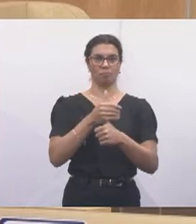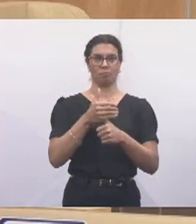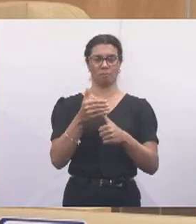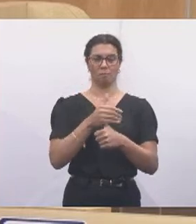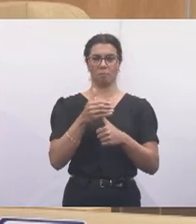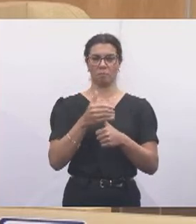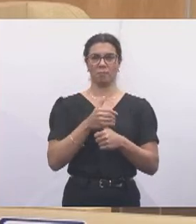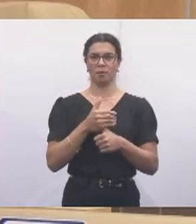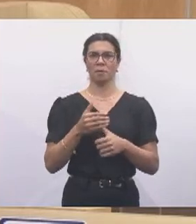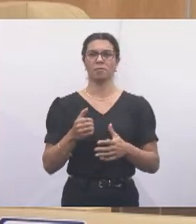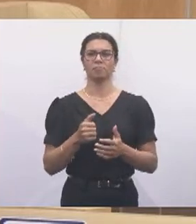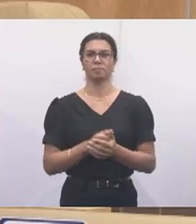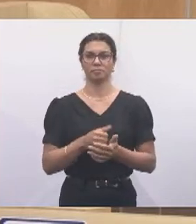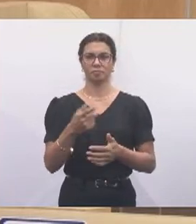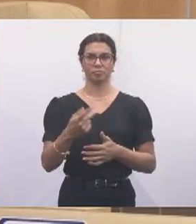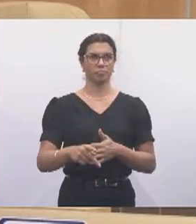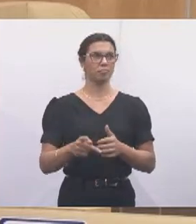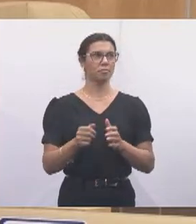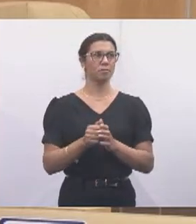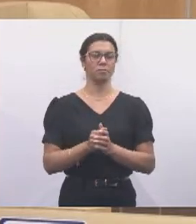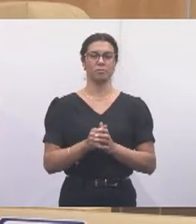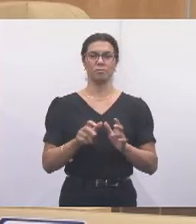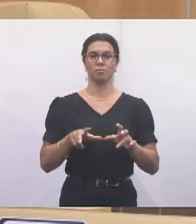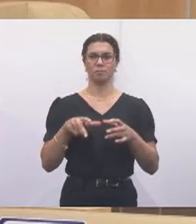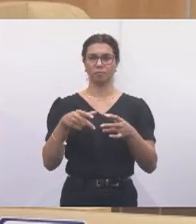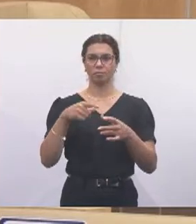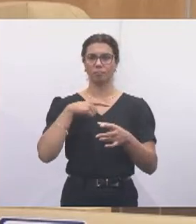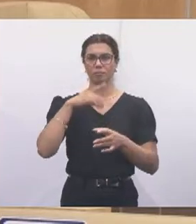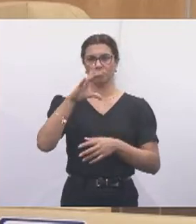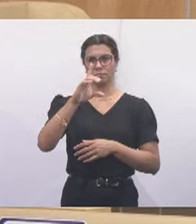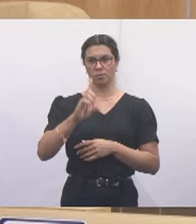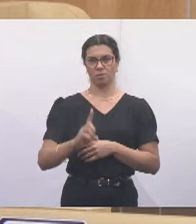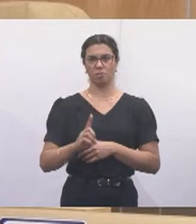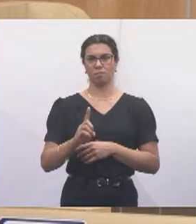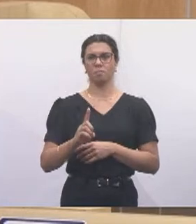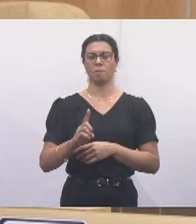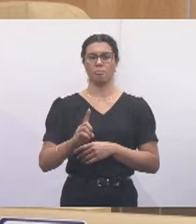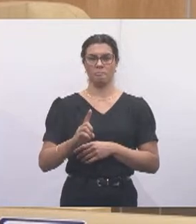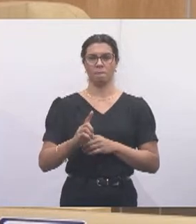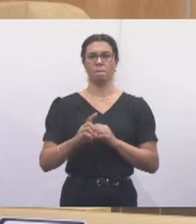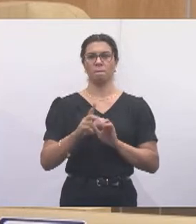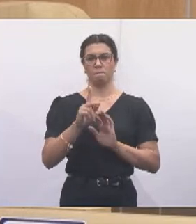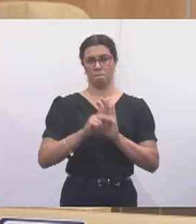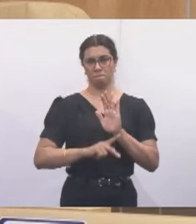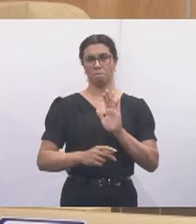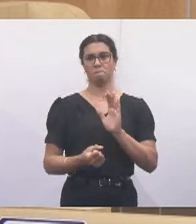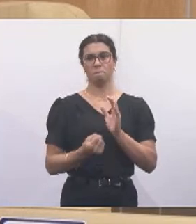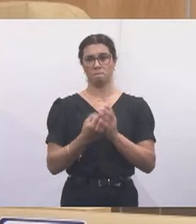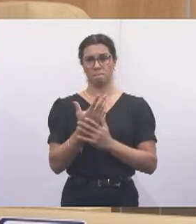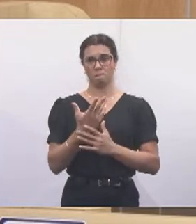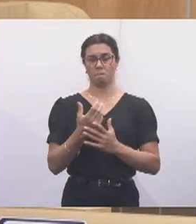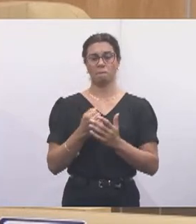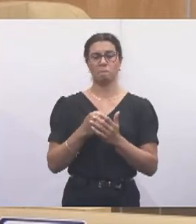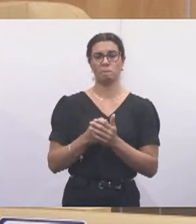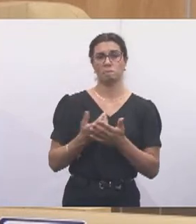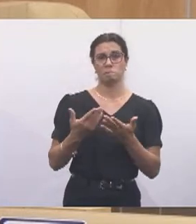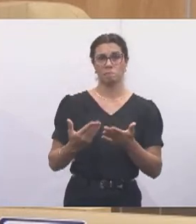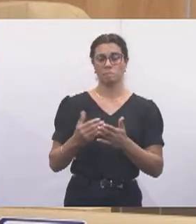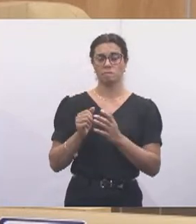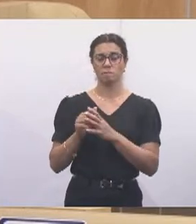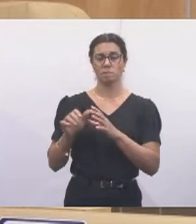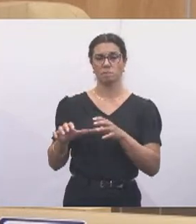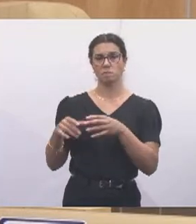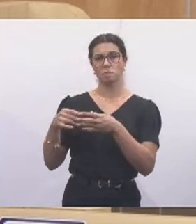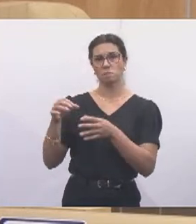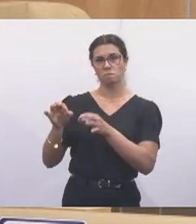constitucional, porque a gente tem um trâmite aqui nessa casa, todo vereador tem o direito de fazer um projeto e ele é avaliado pelo jurídico e ele diz se